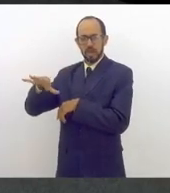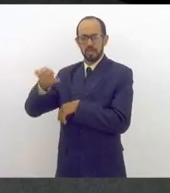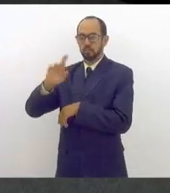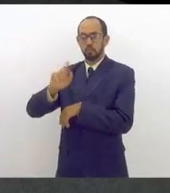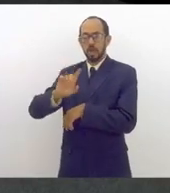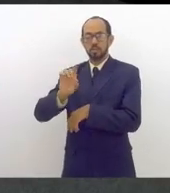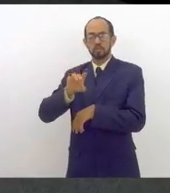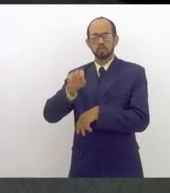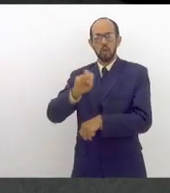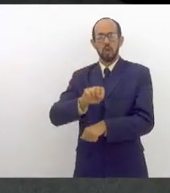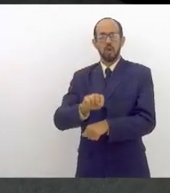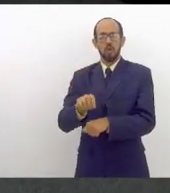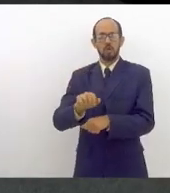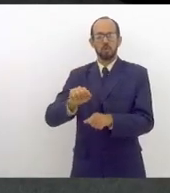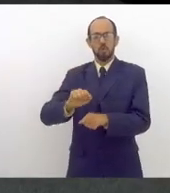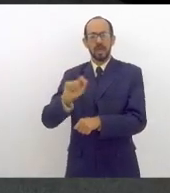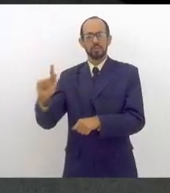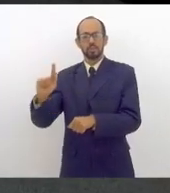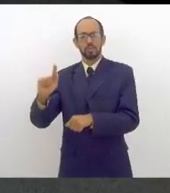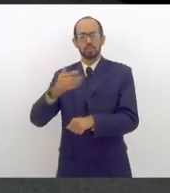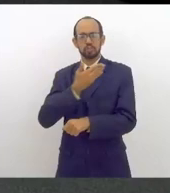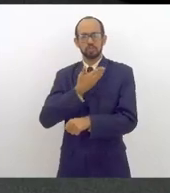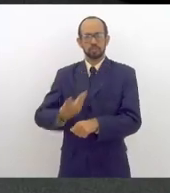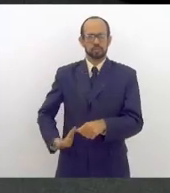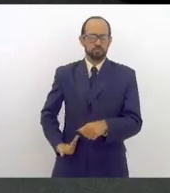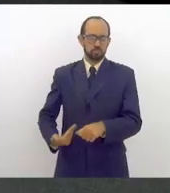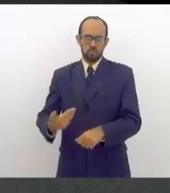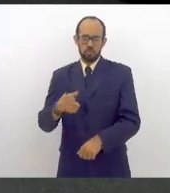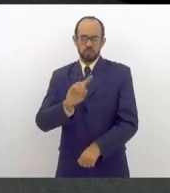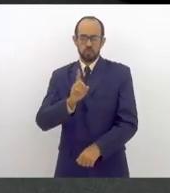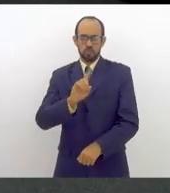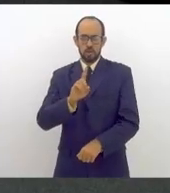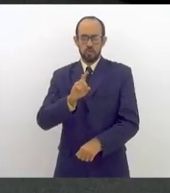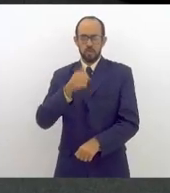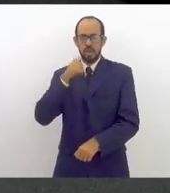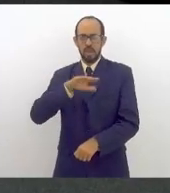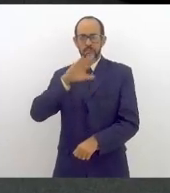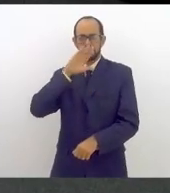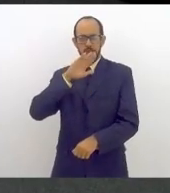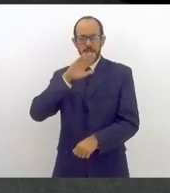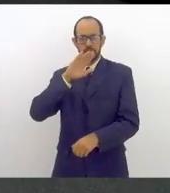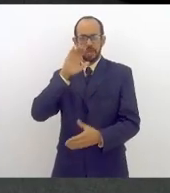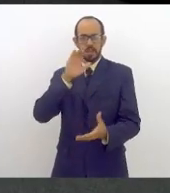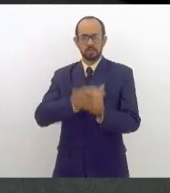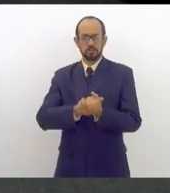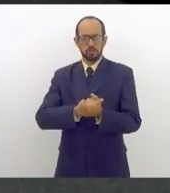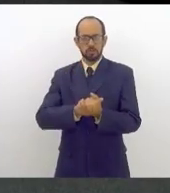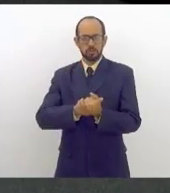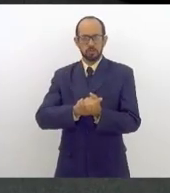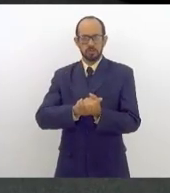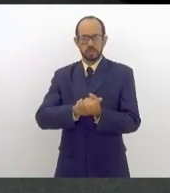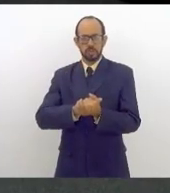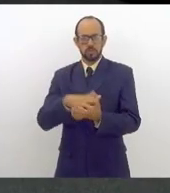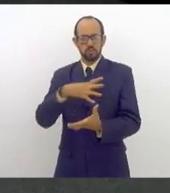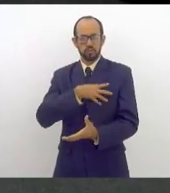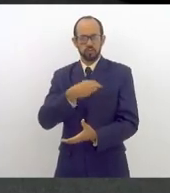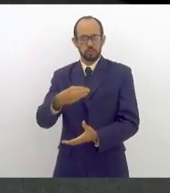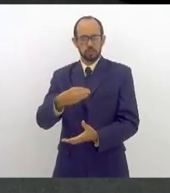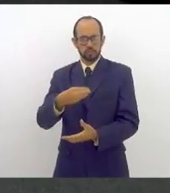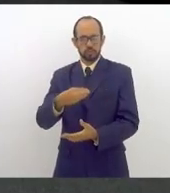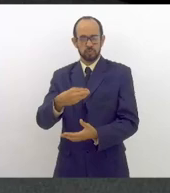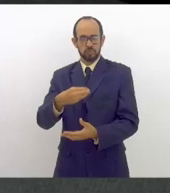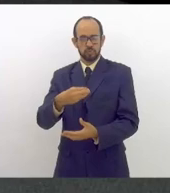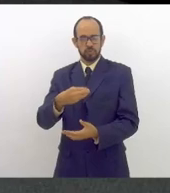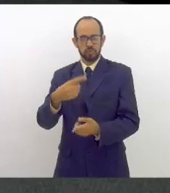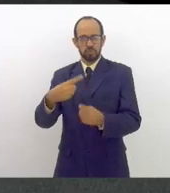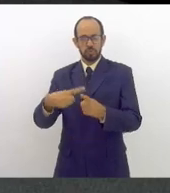agente da segurança pública. A primeira coisa que veio, a mãe, a esposa, os filhos, porque